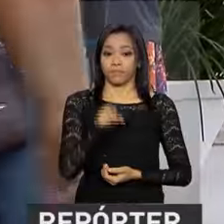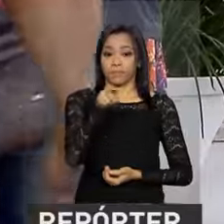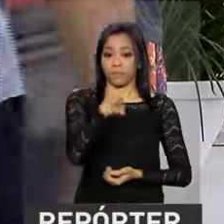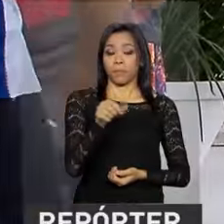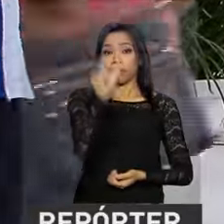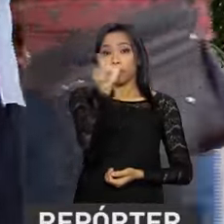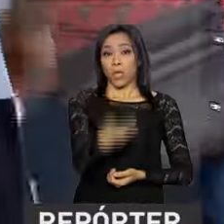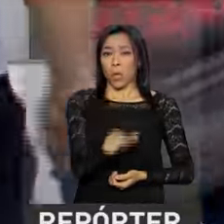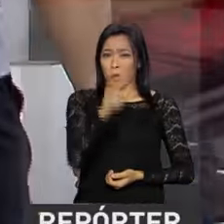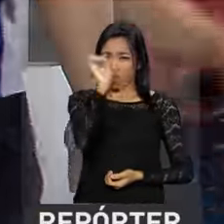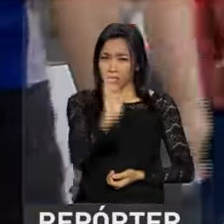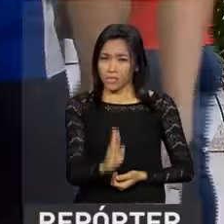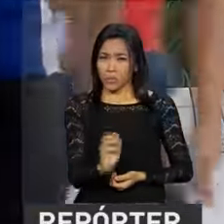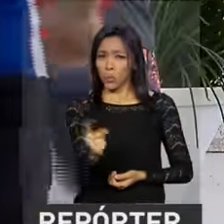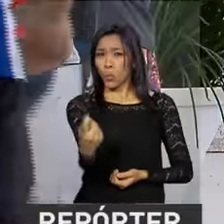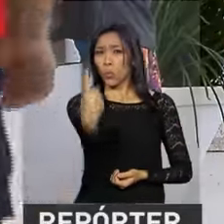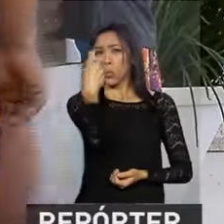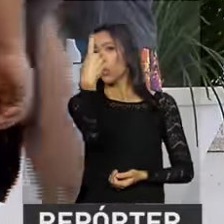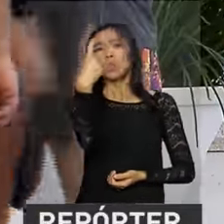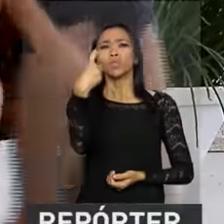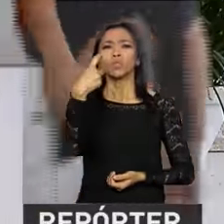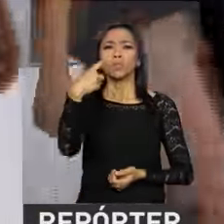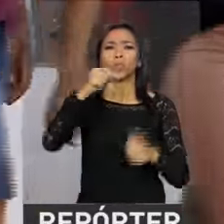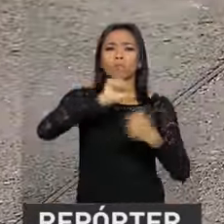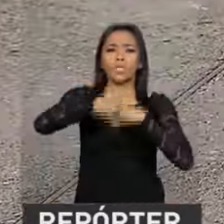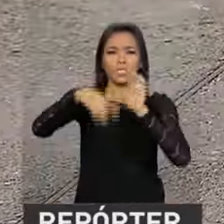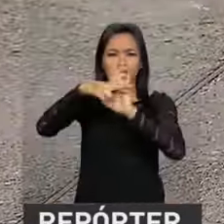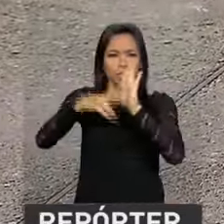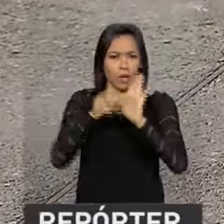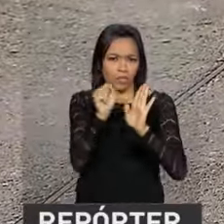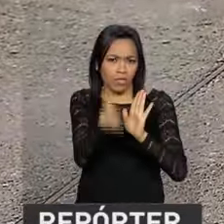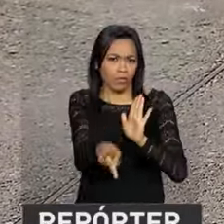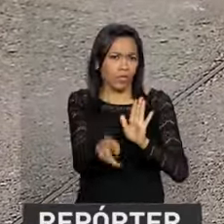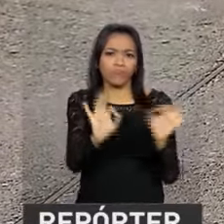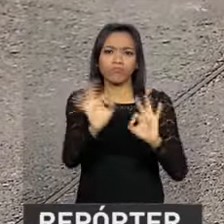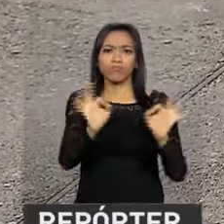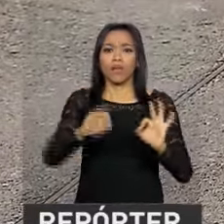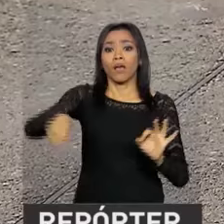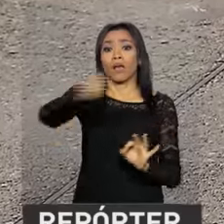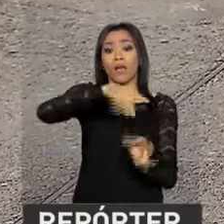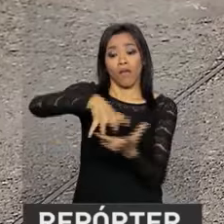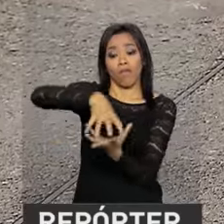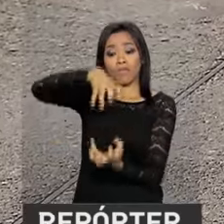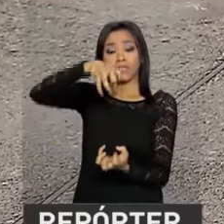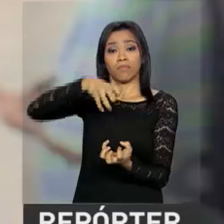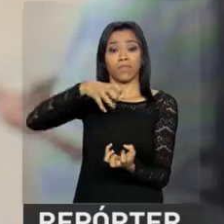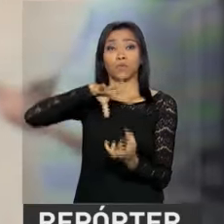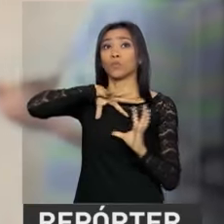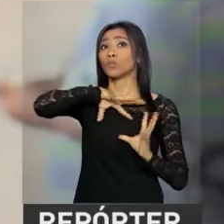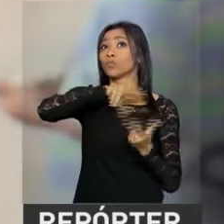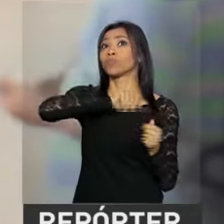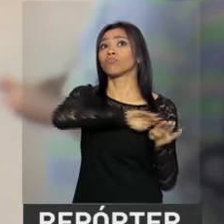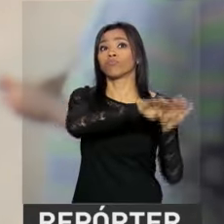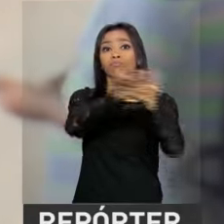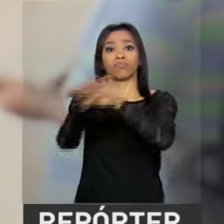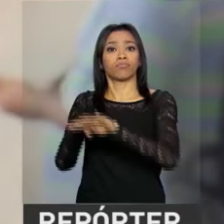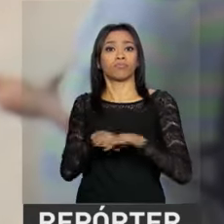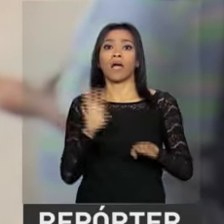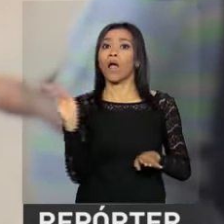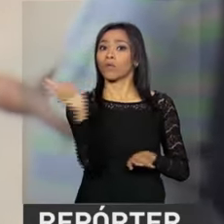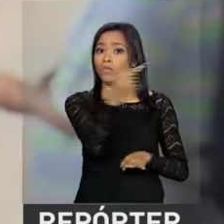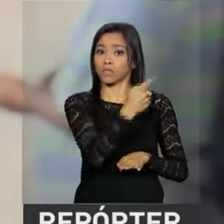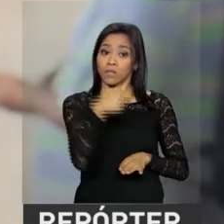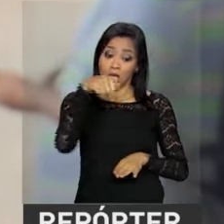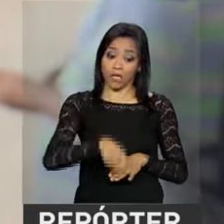Brasil não é o único país que está discutindo reforma da Previdência o envelhecimento da população ocorre em todo o mundo e o nosso é só mais